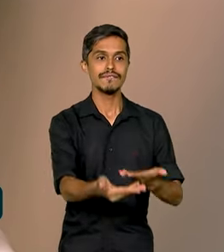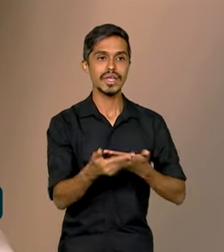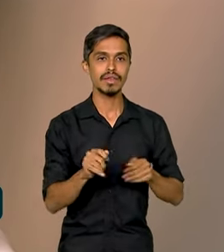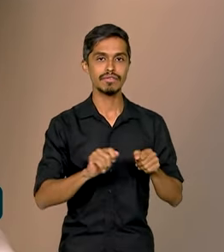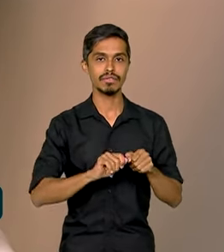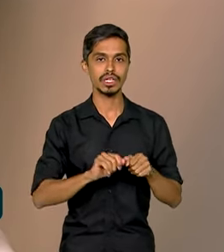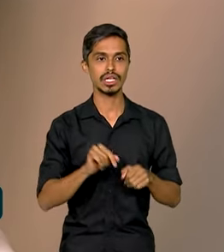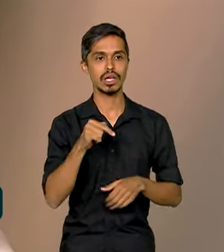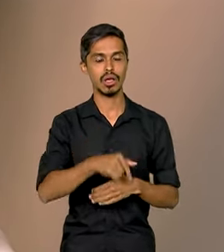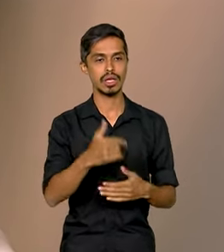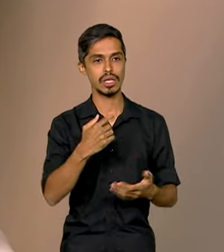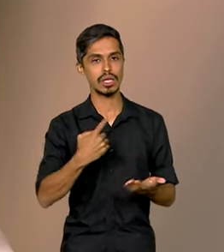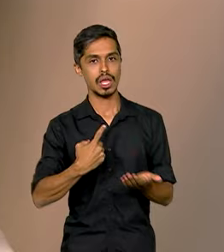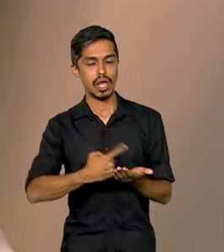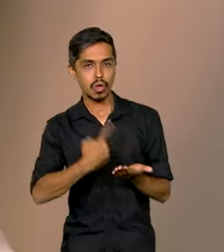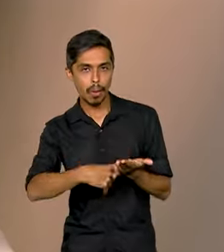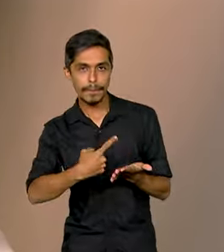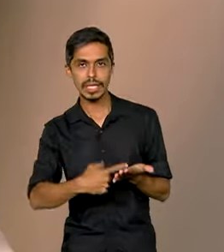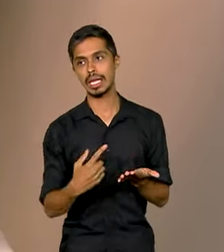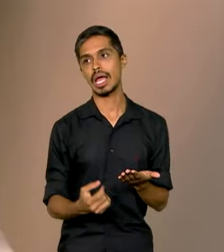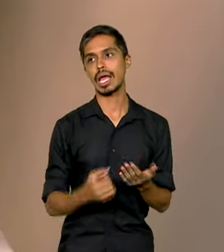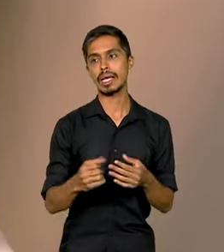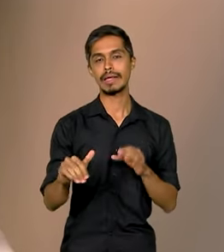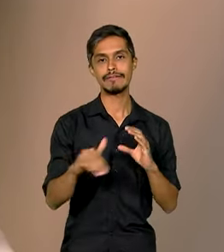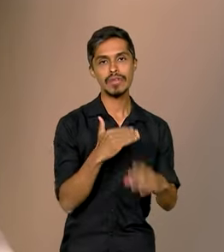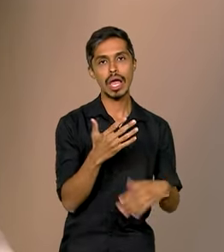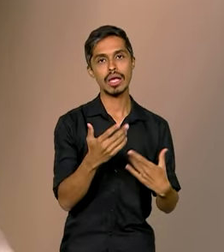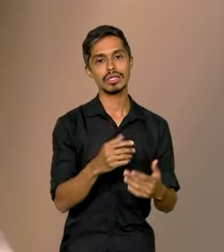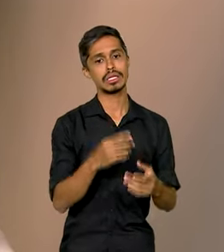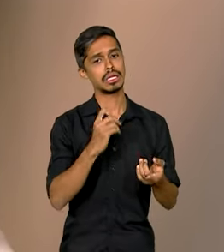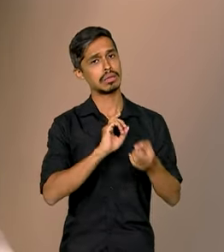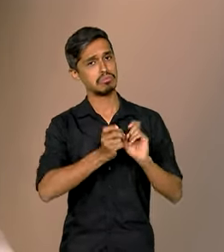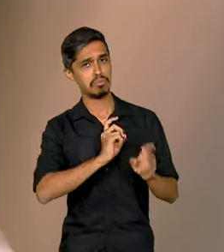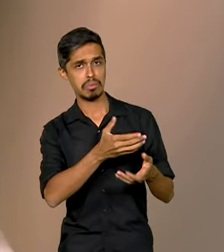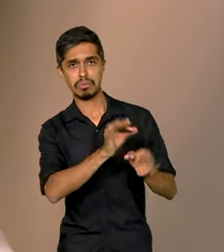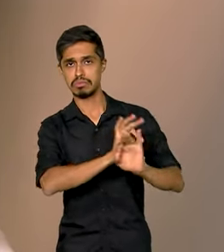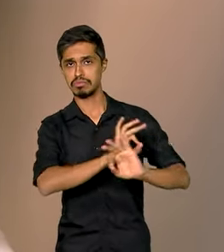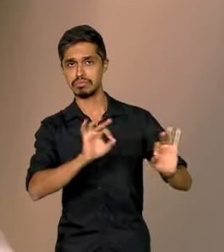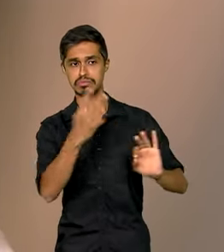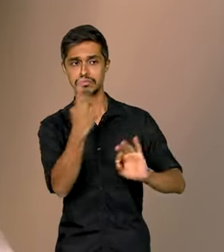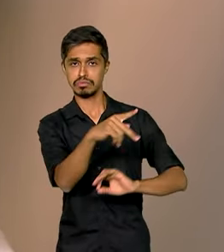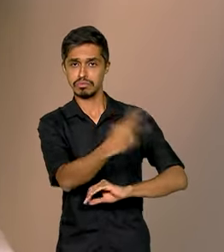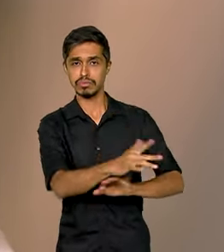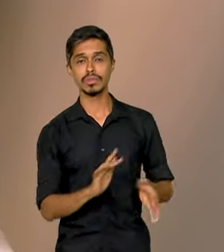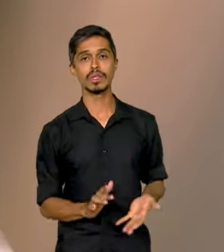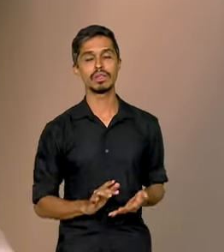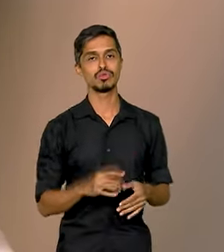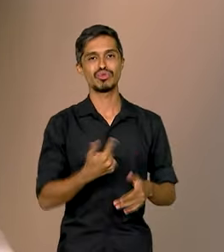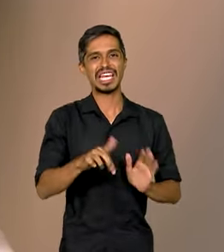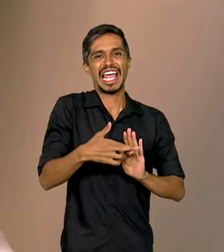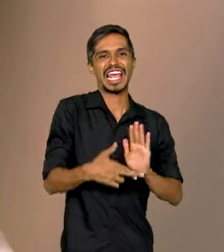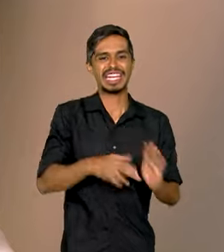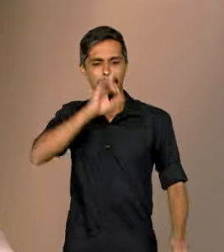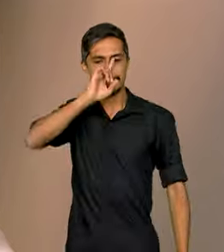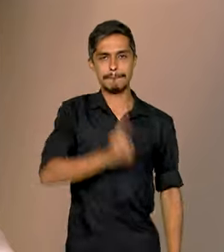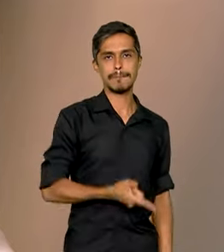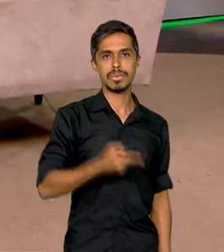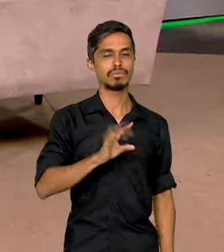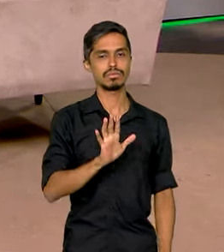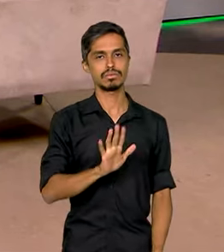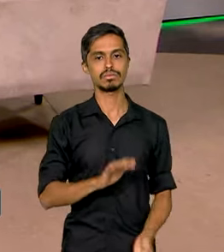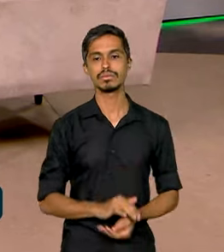encomenda daquele sapato são são questões a ser administradas n não tem uma uma Norma pont Tá